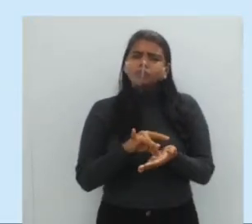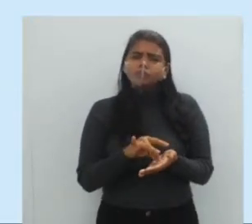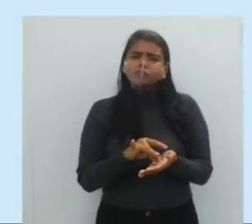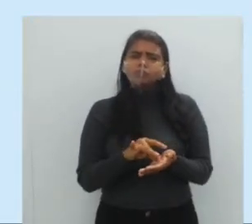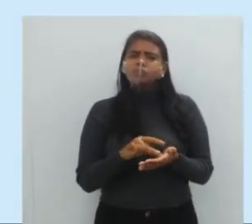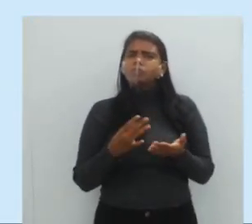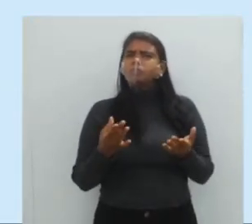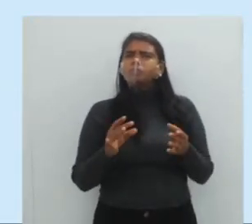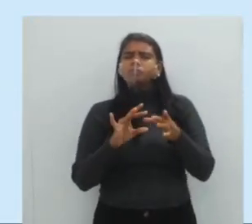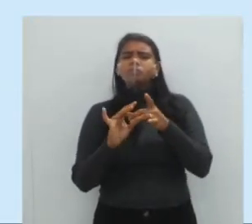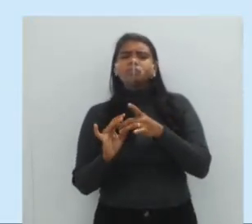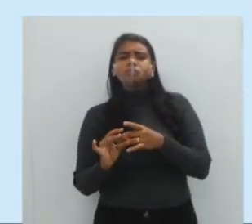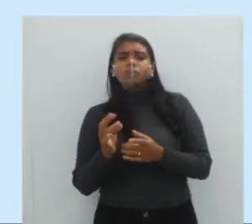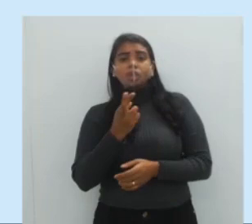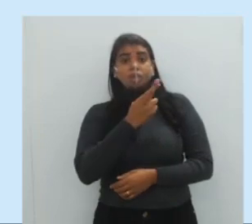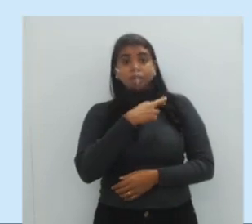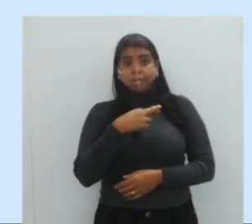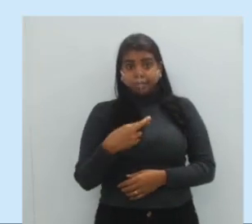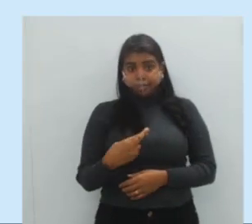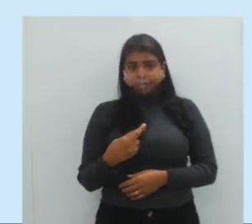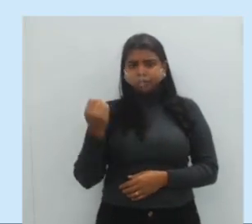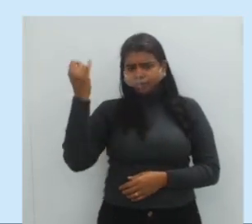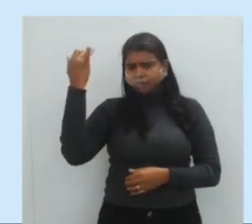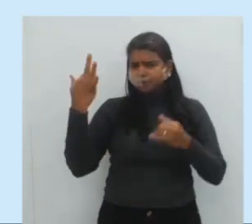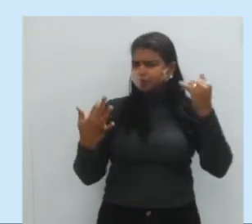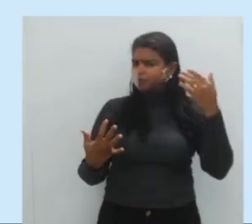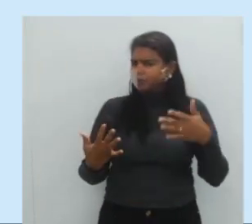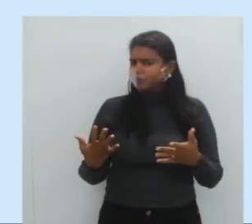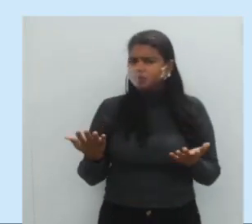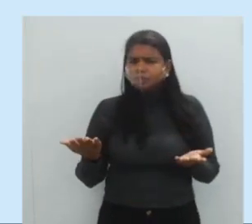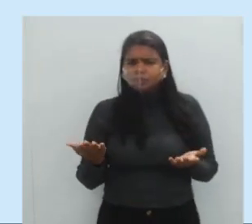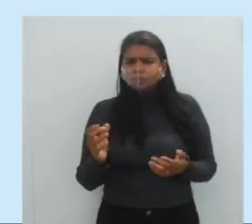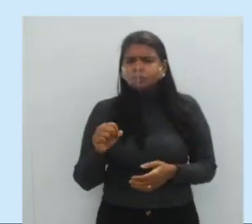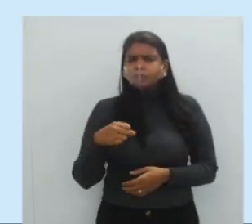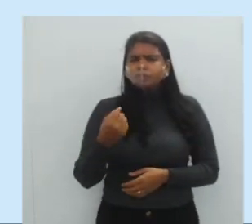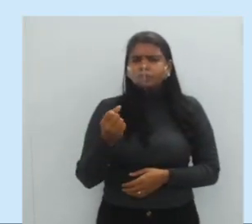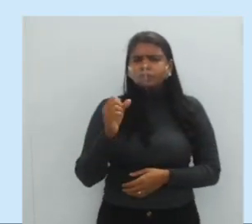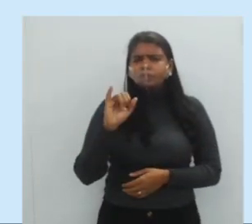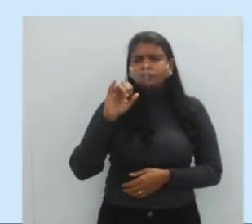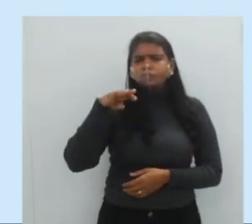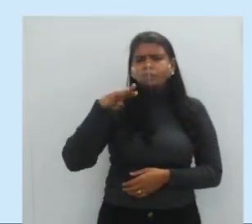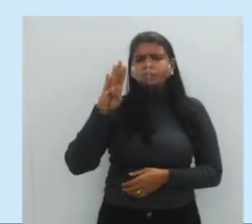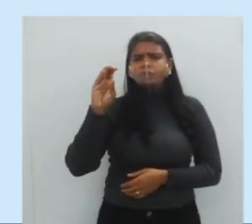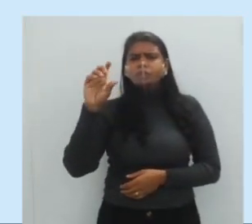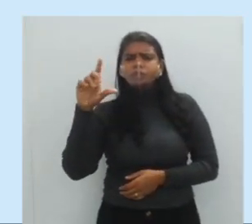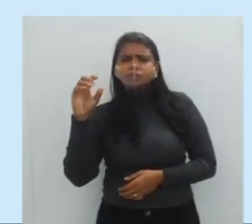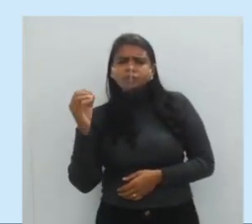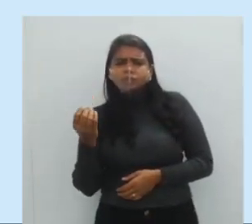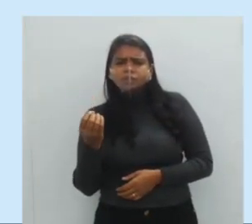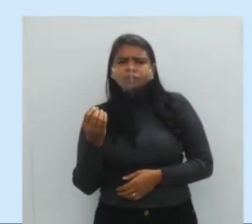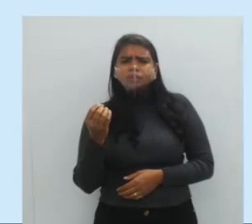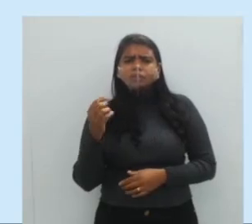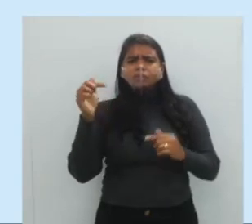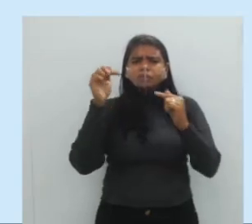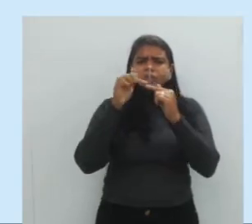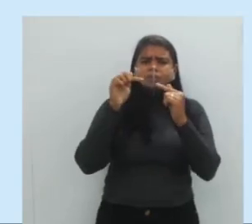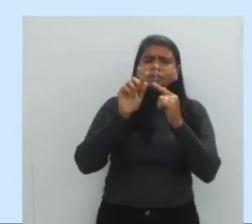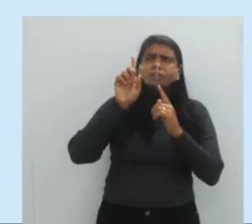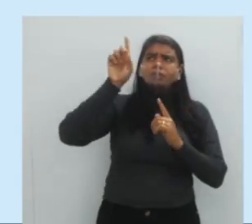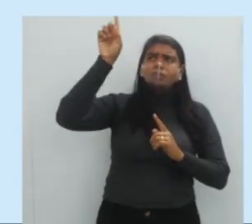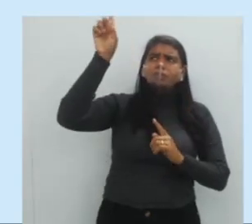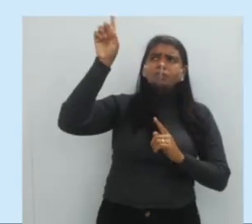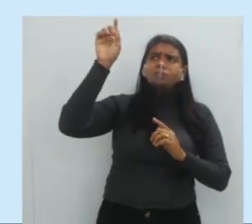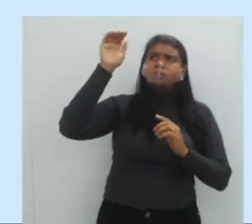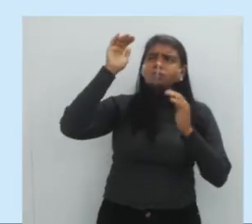religião, tanto falando aqui sobre as religiões, certo? A religião, símbolo, transcendência, a relação com Deus, com